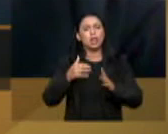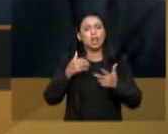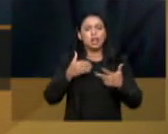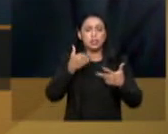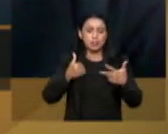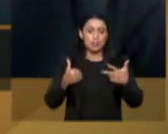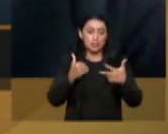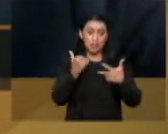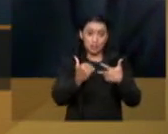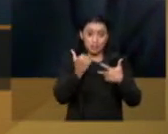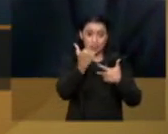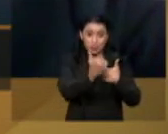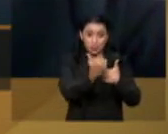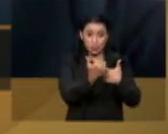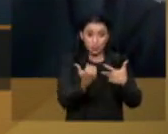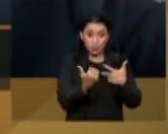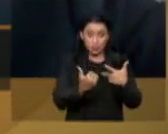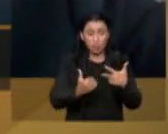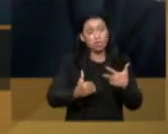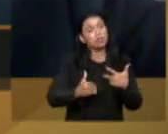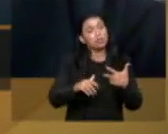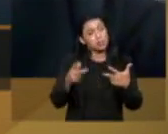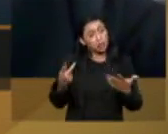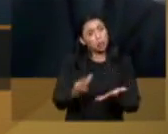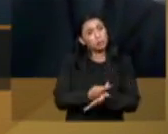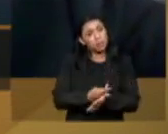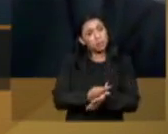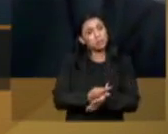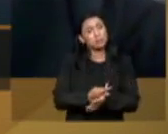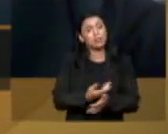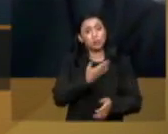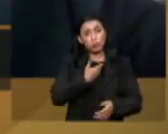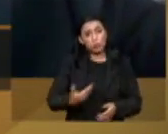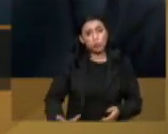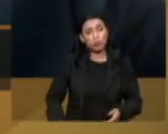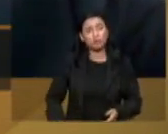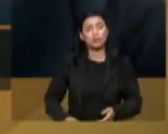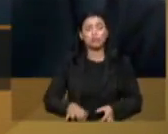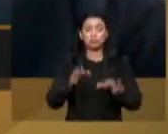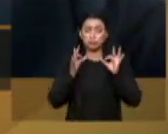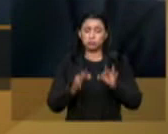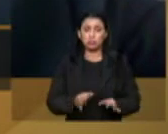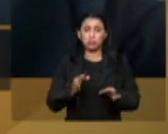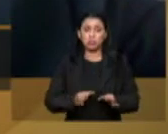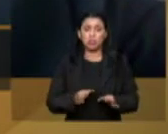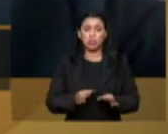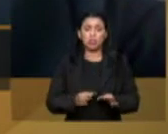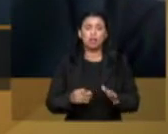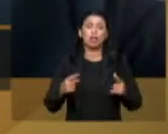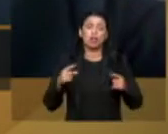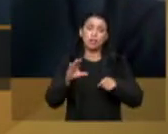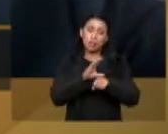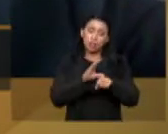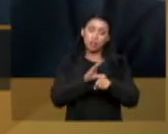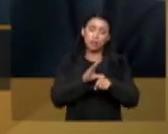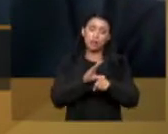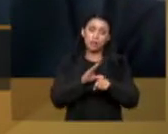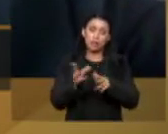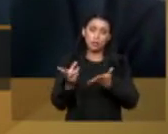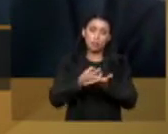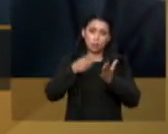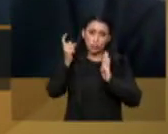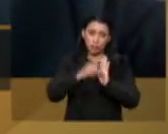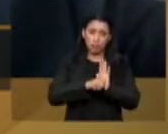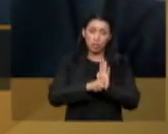poderes existe para que o Estado funcione adequadamente e que a legalidade tributária existe para que não